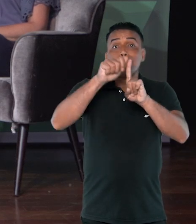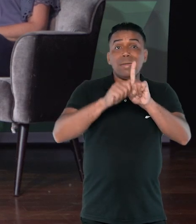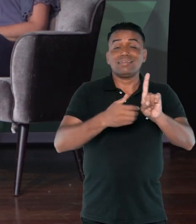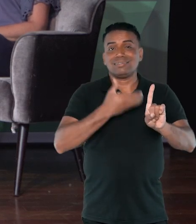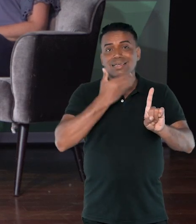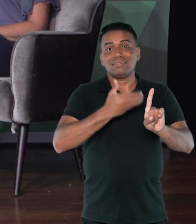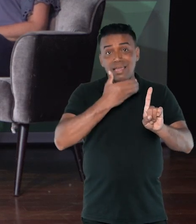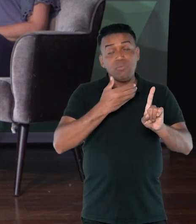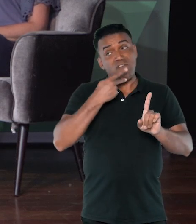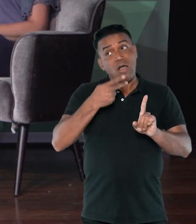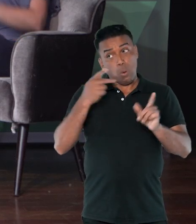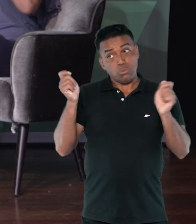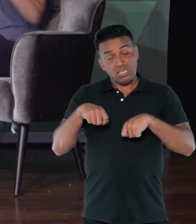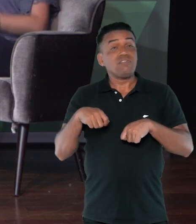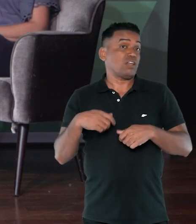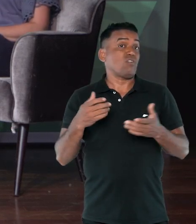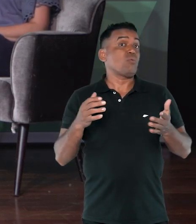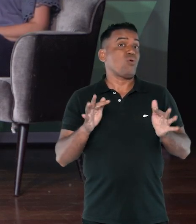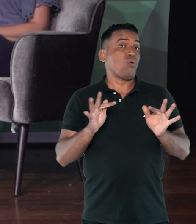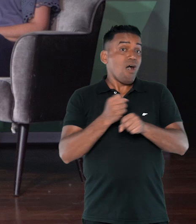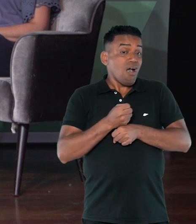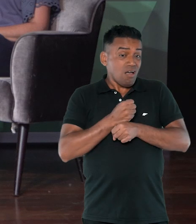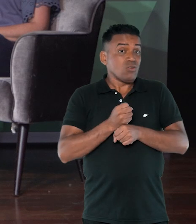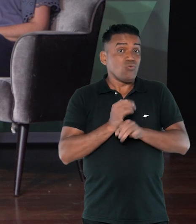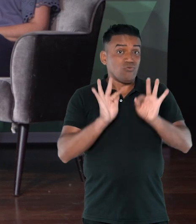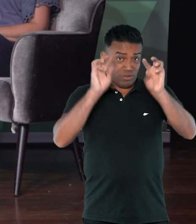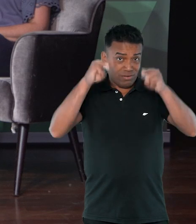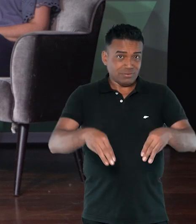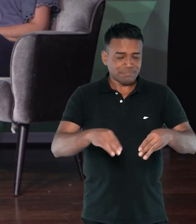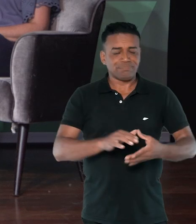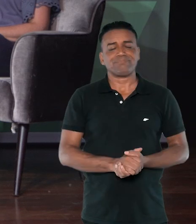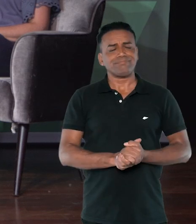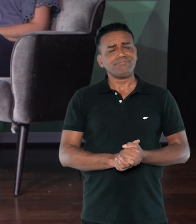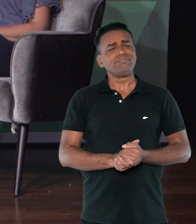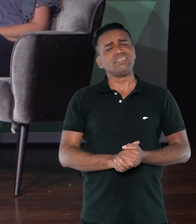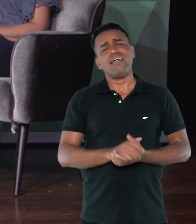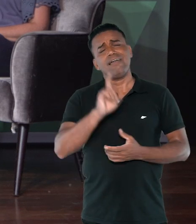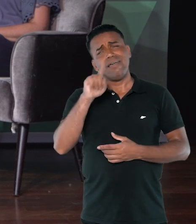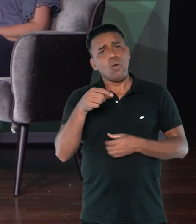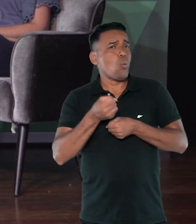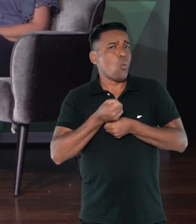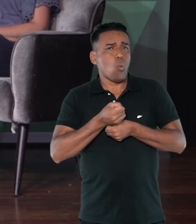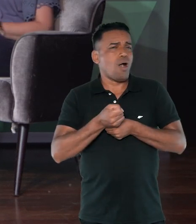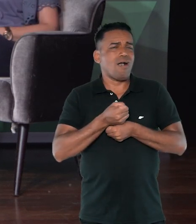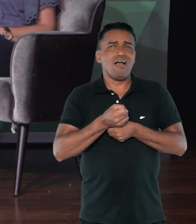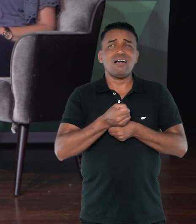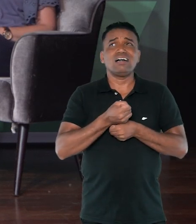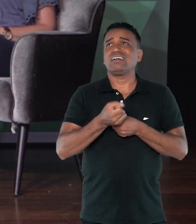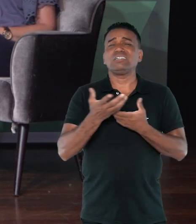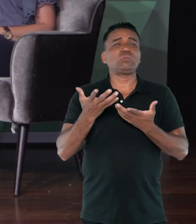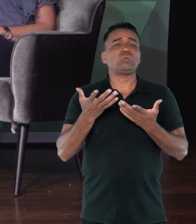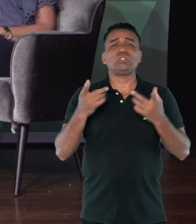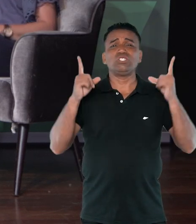assim árido em vários aspectos. Eu falei, celebrar aí esse ano com um livro vai ser